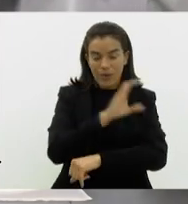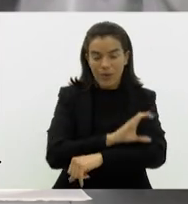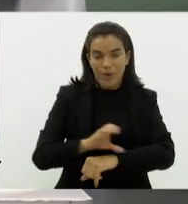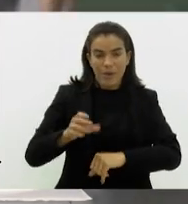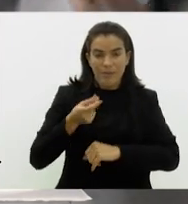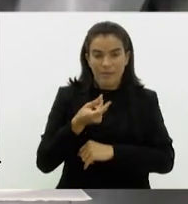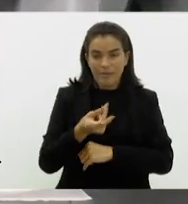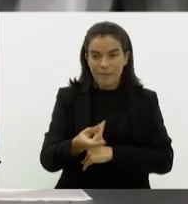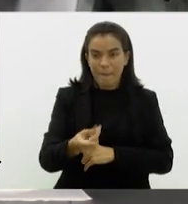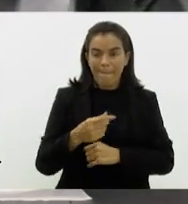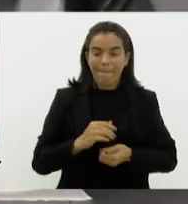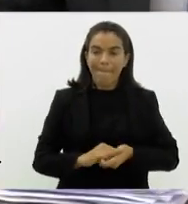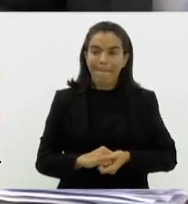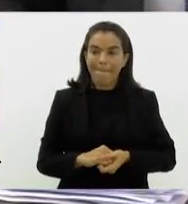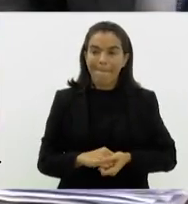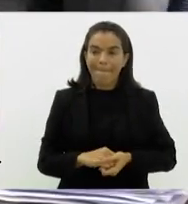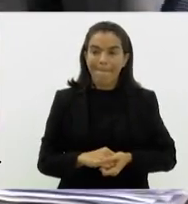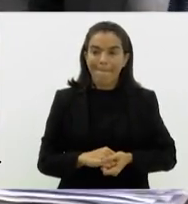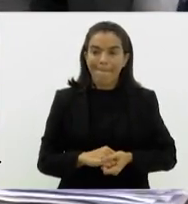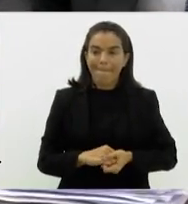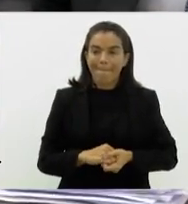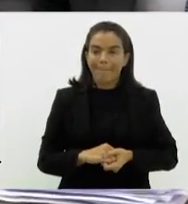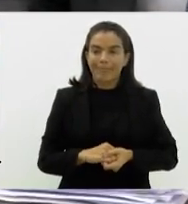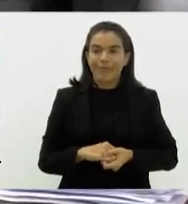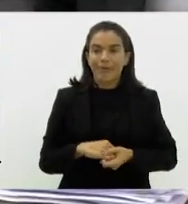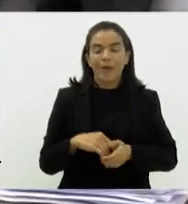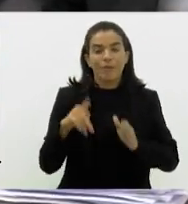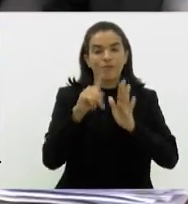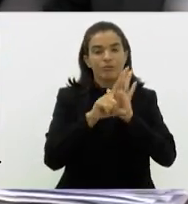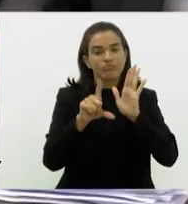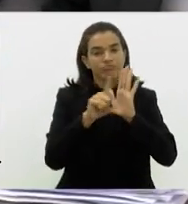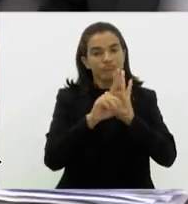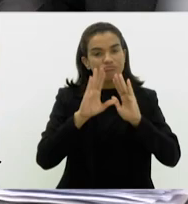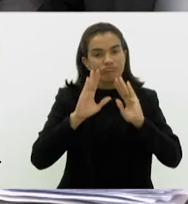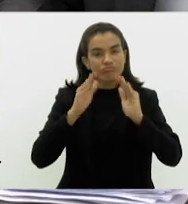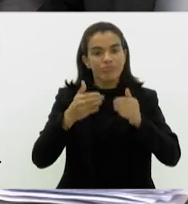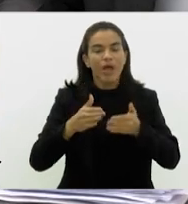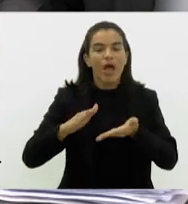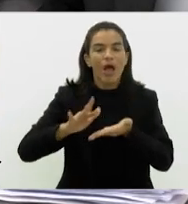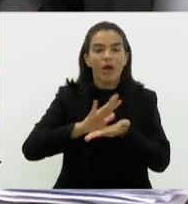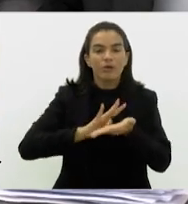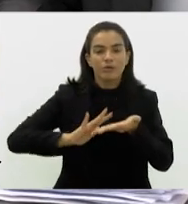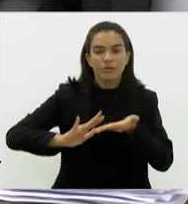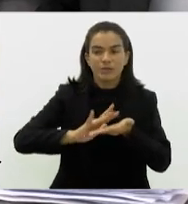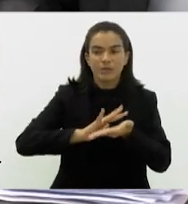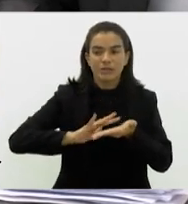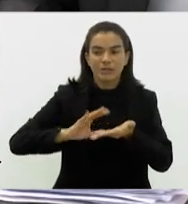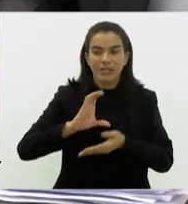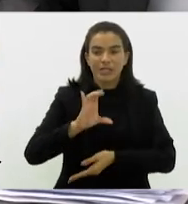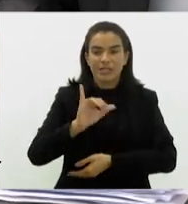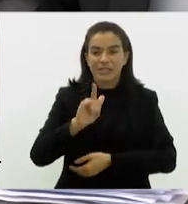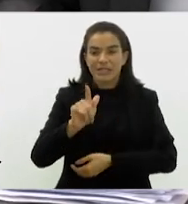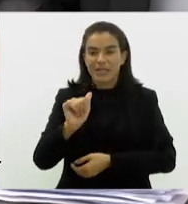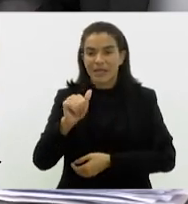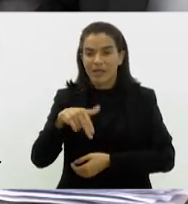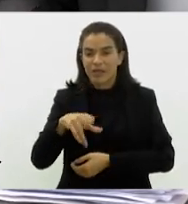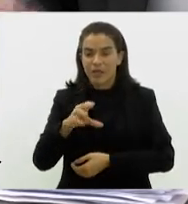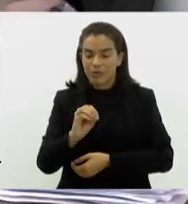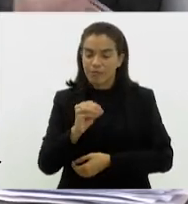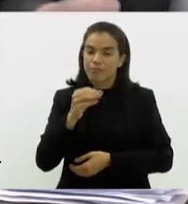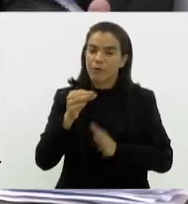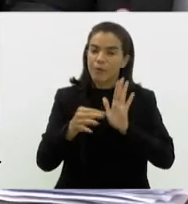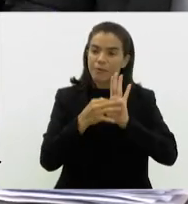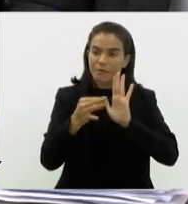Para aparecer, deputado Vinícius Cozolino. Projeto destinado aos ciganos, comunidade cigana. Parecer